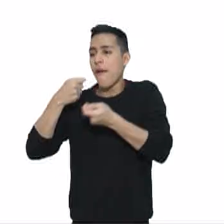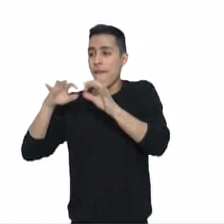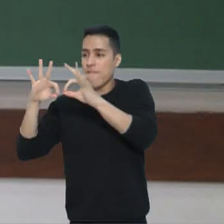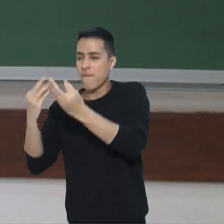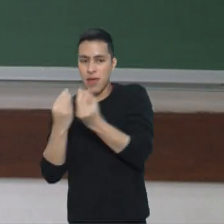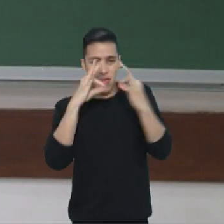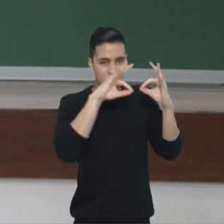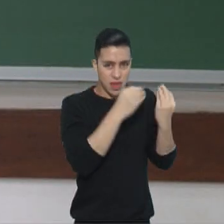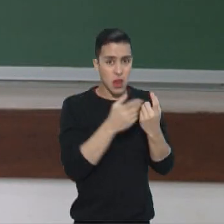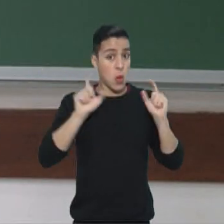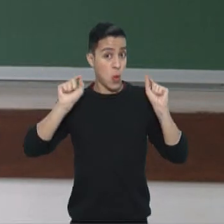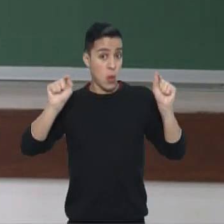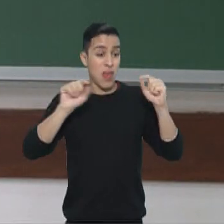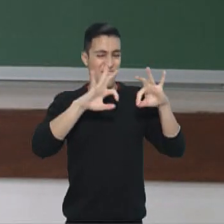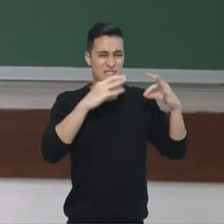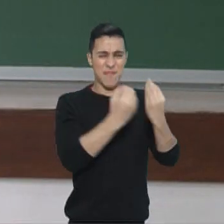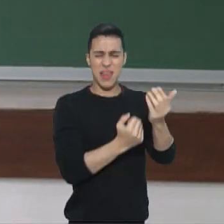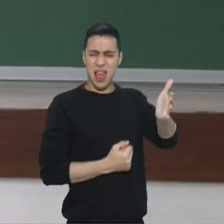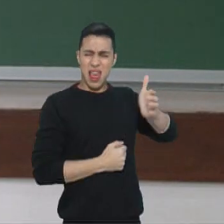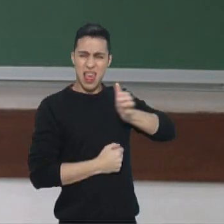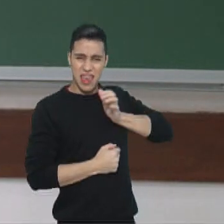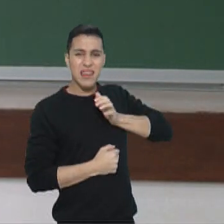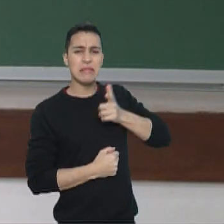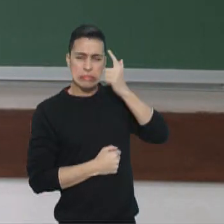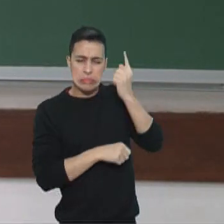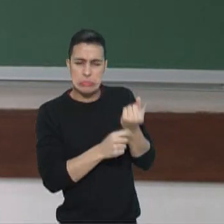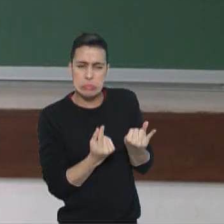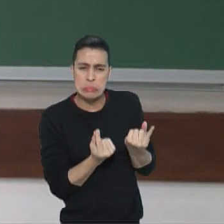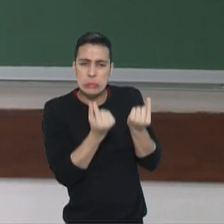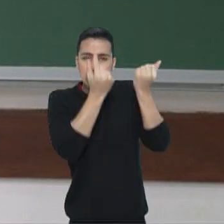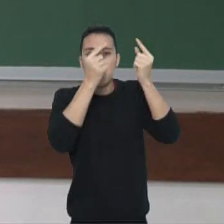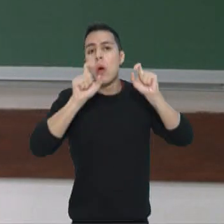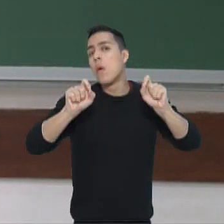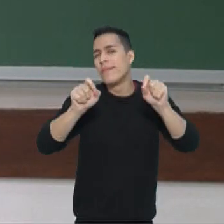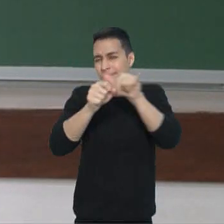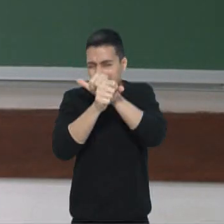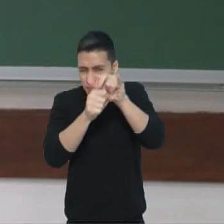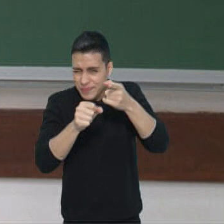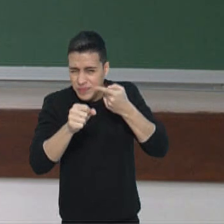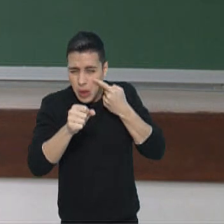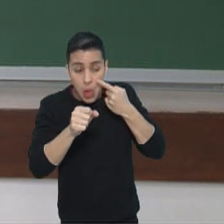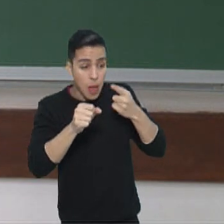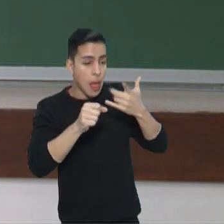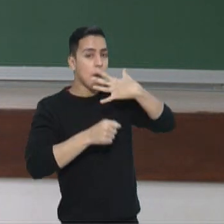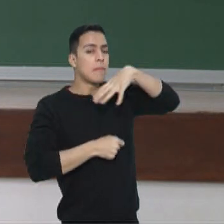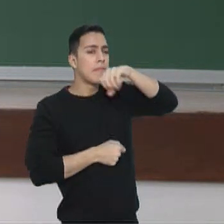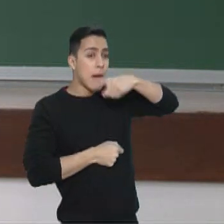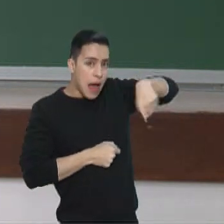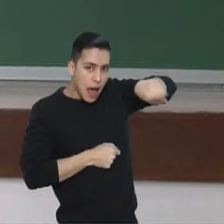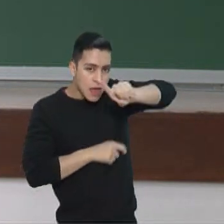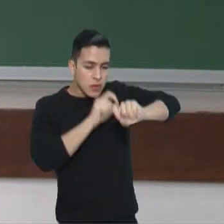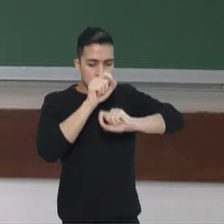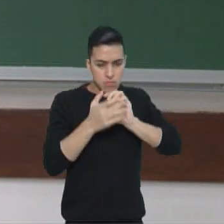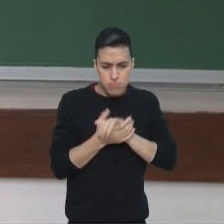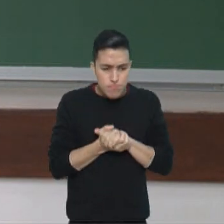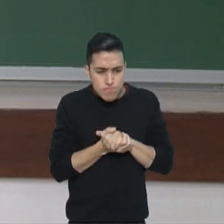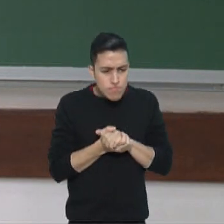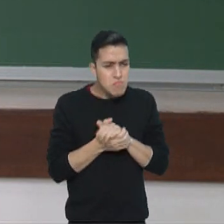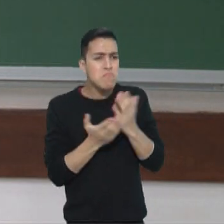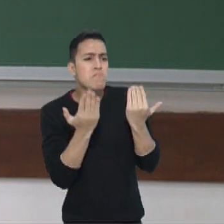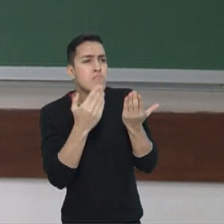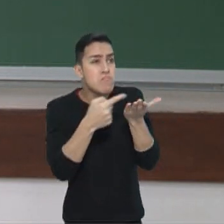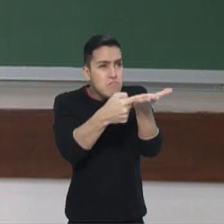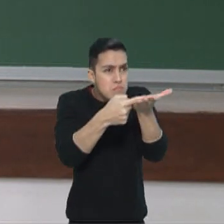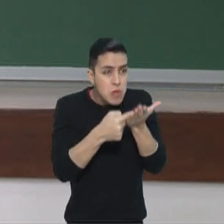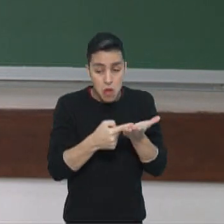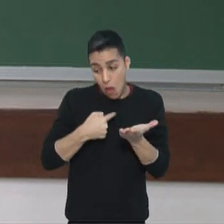Isso no caso das famílias mais ricas, mais abastadas. Ou seja, pessoal, os pais acabavam fazendo acordos